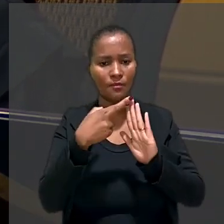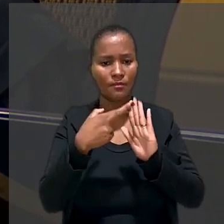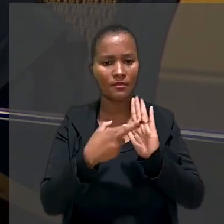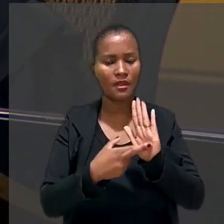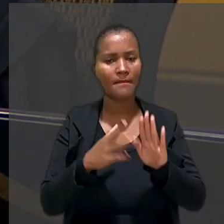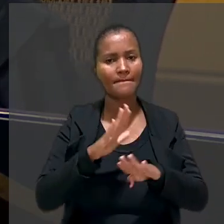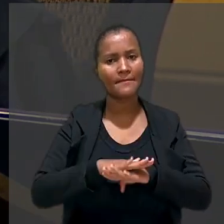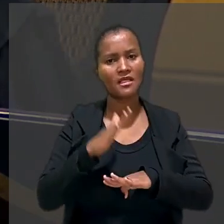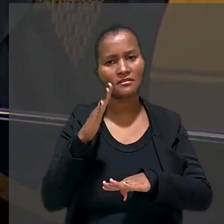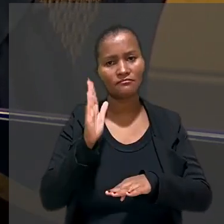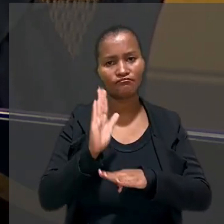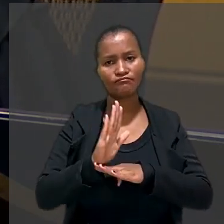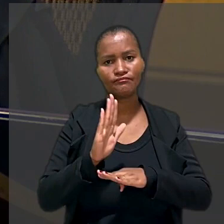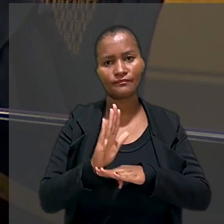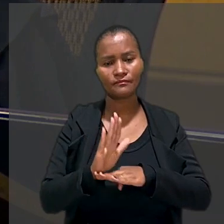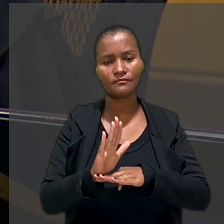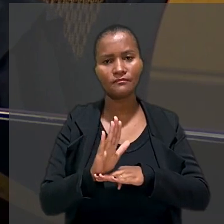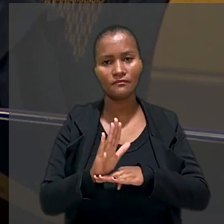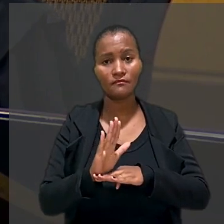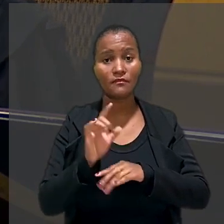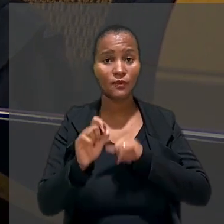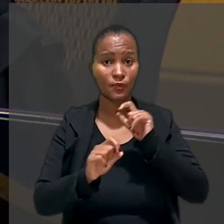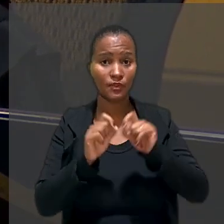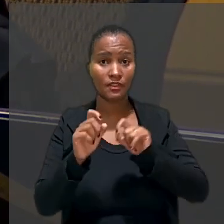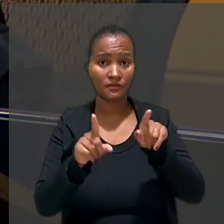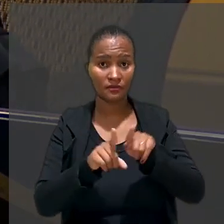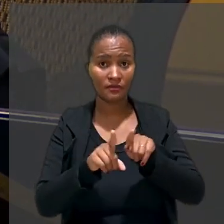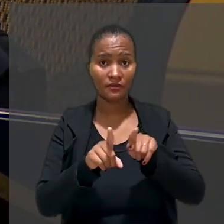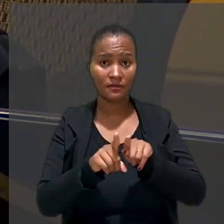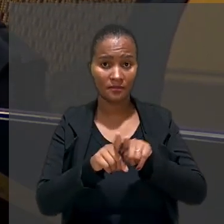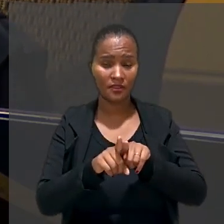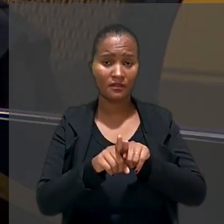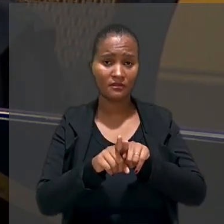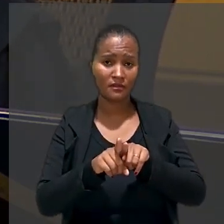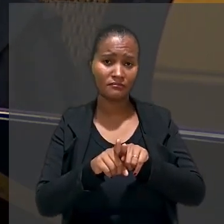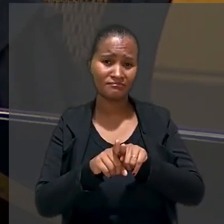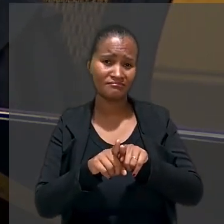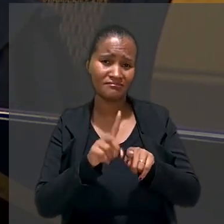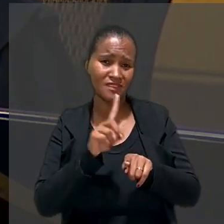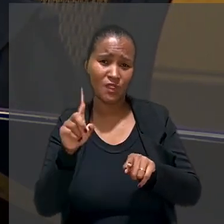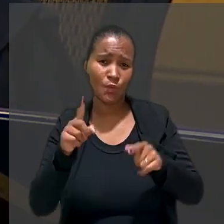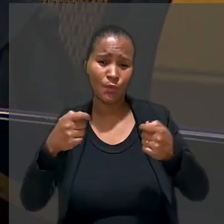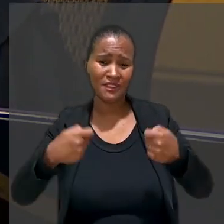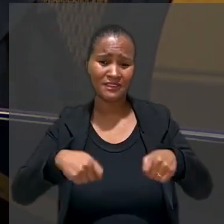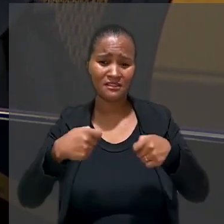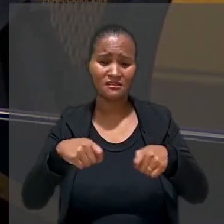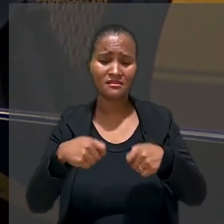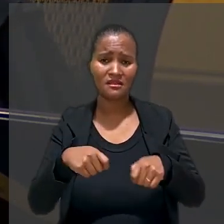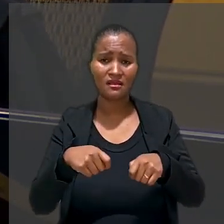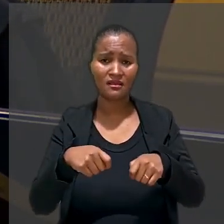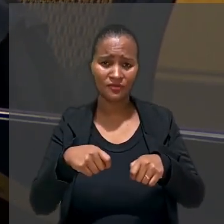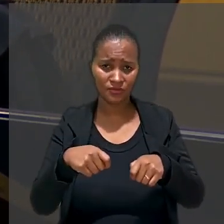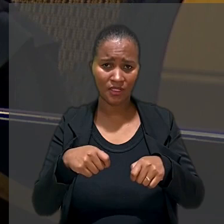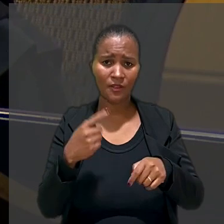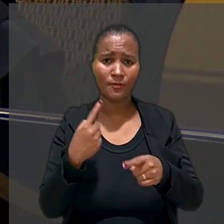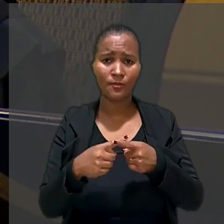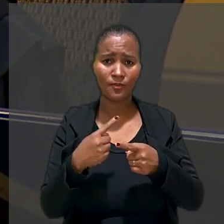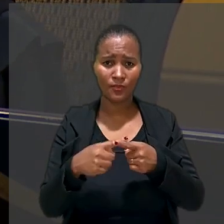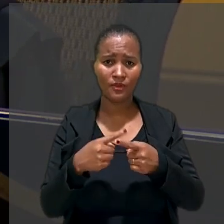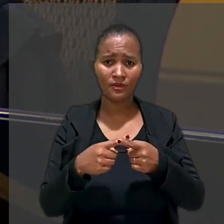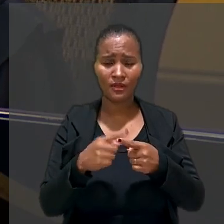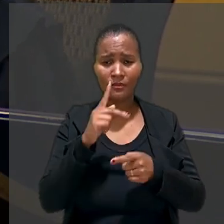uma norma mais favorável. O que, aliás, até seria desnecessário, porque, e aí me